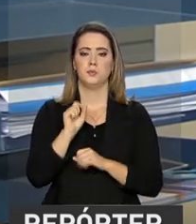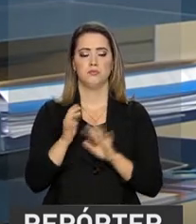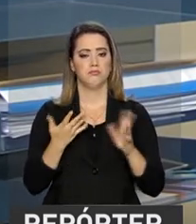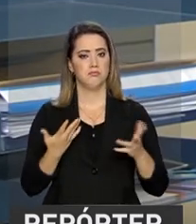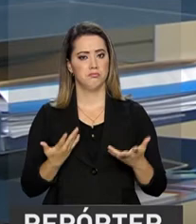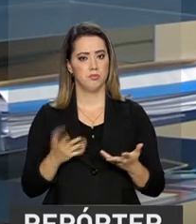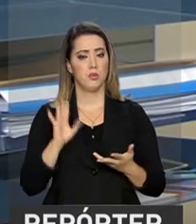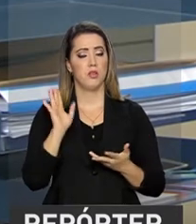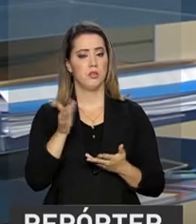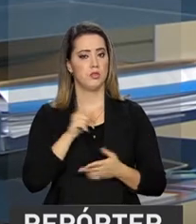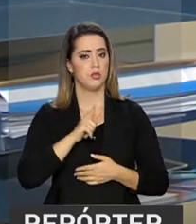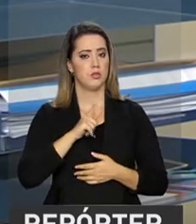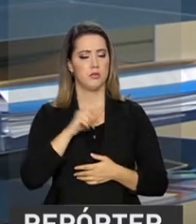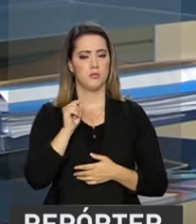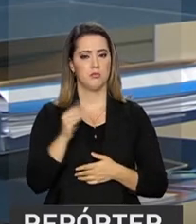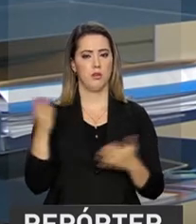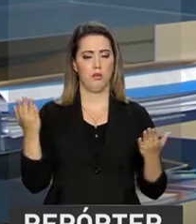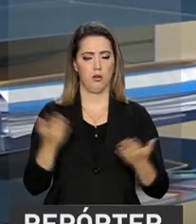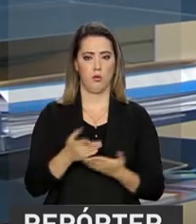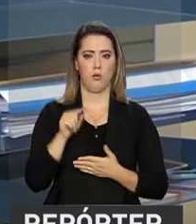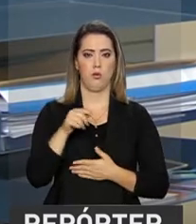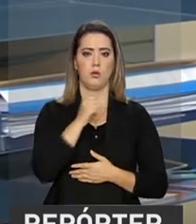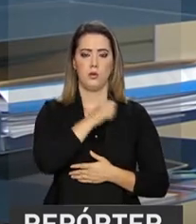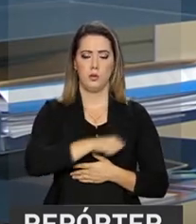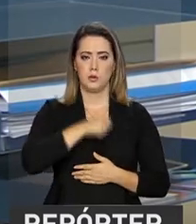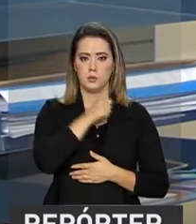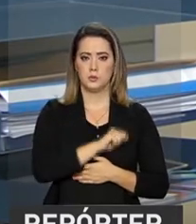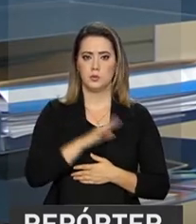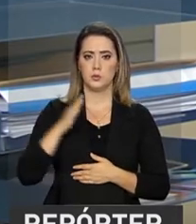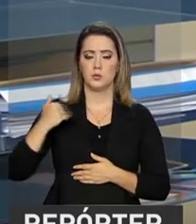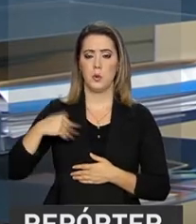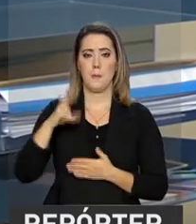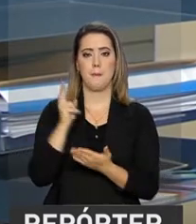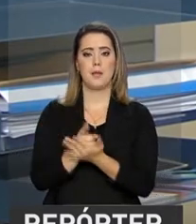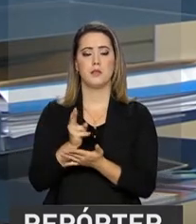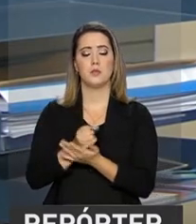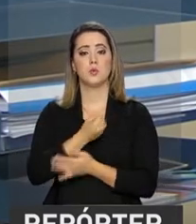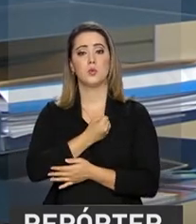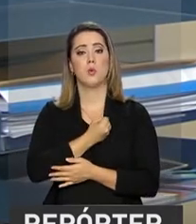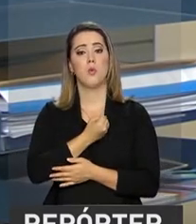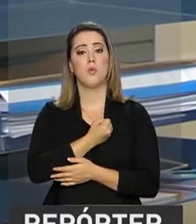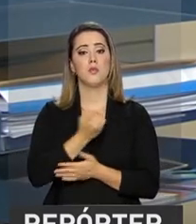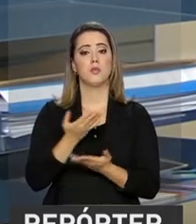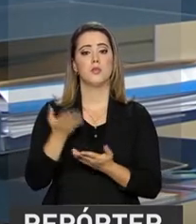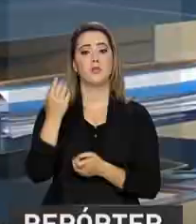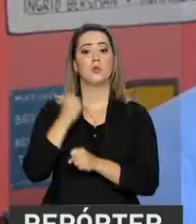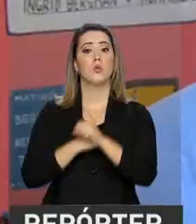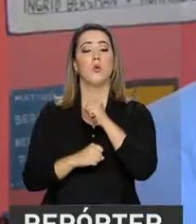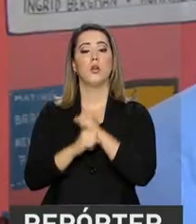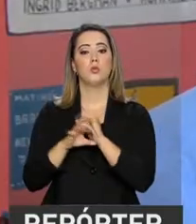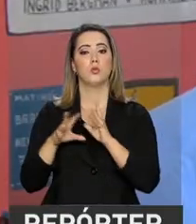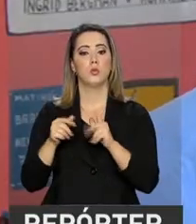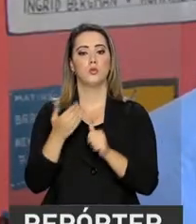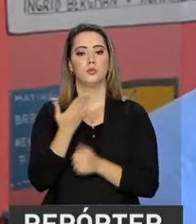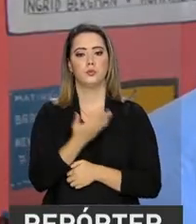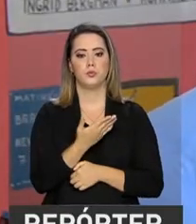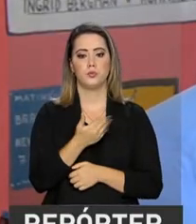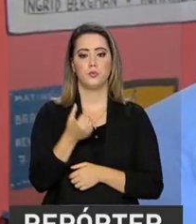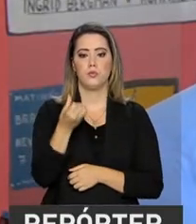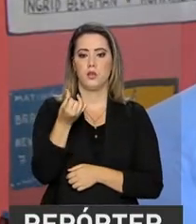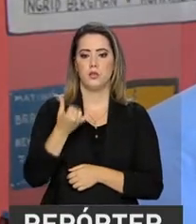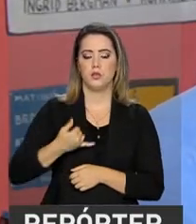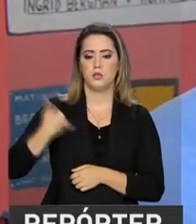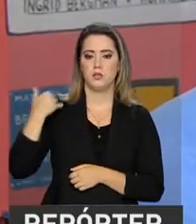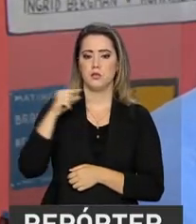já ter agora em agosto feito mesmo número de transplante foi feito no passado o filho de 16 anos